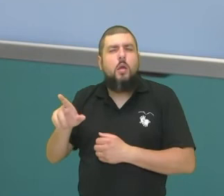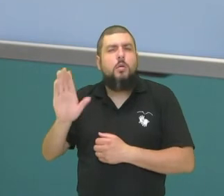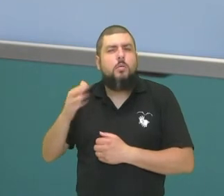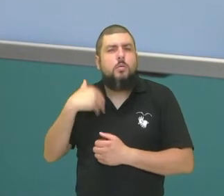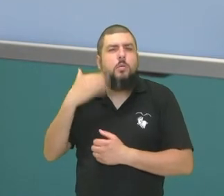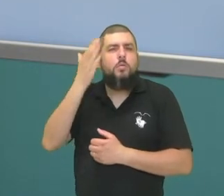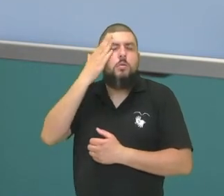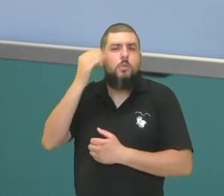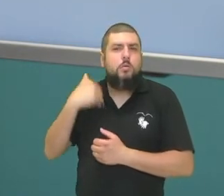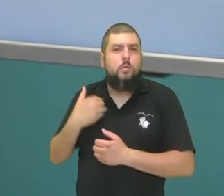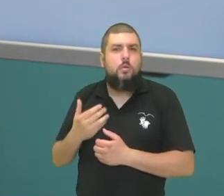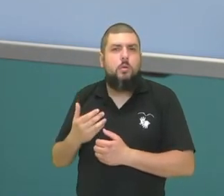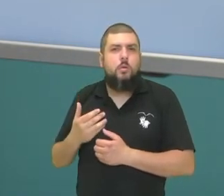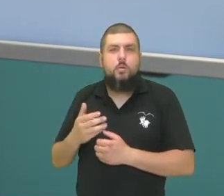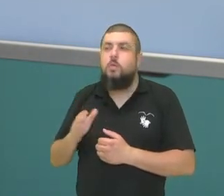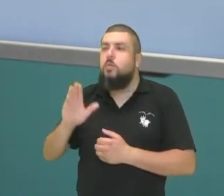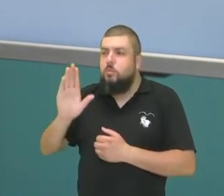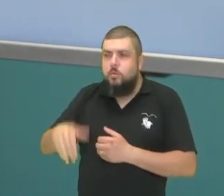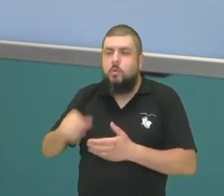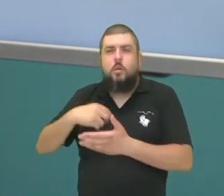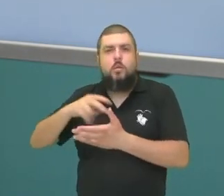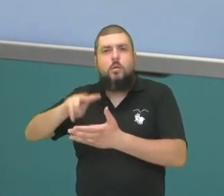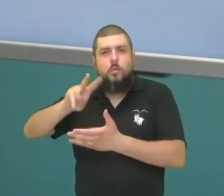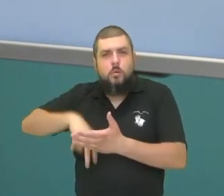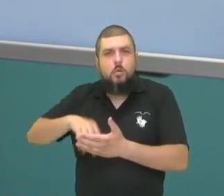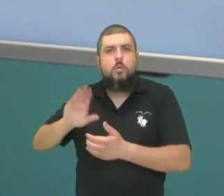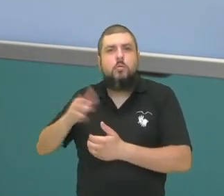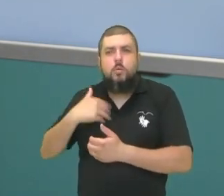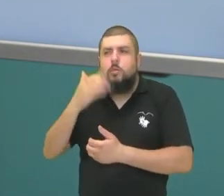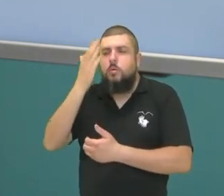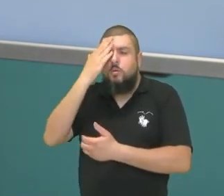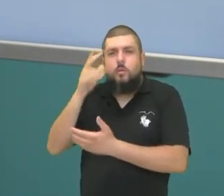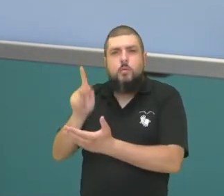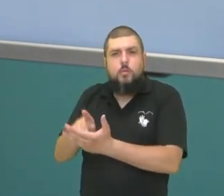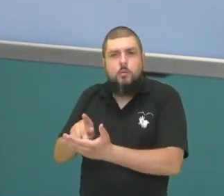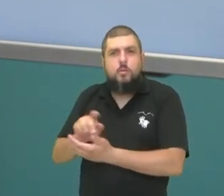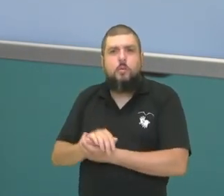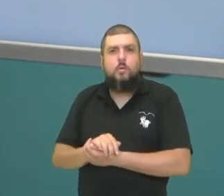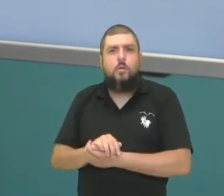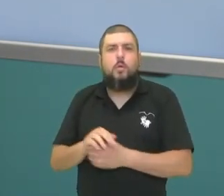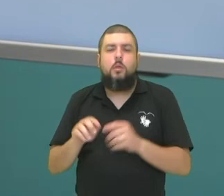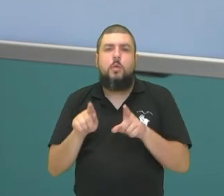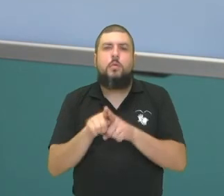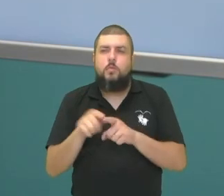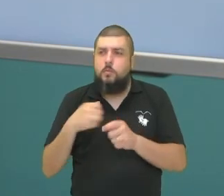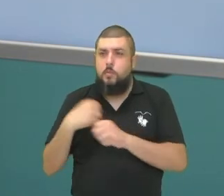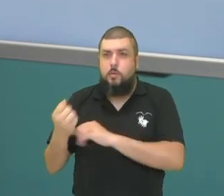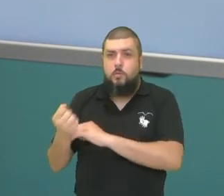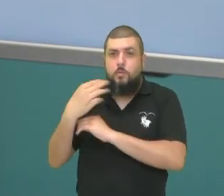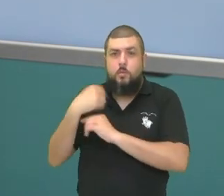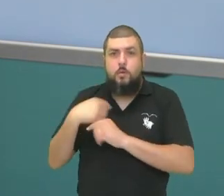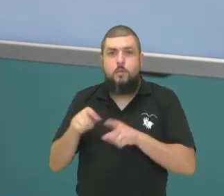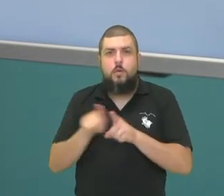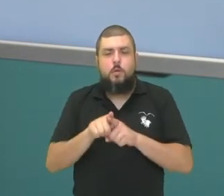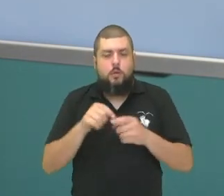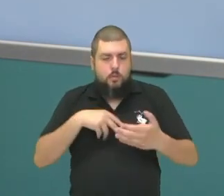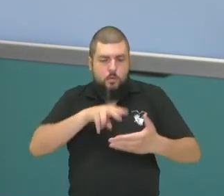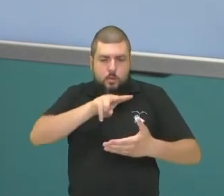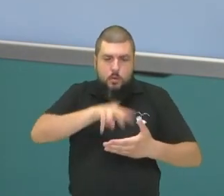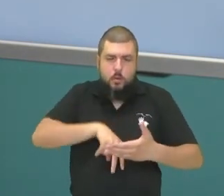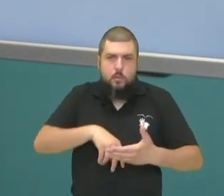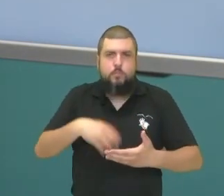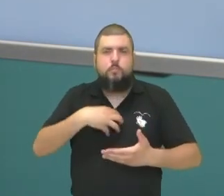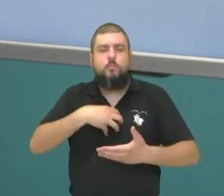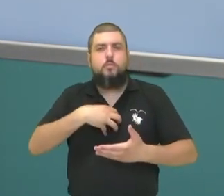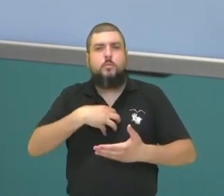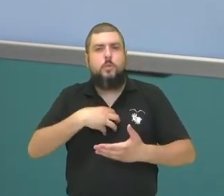maiores detalhes, já conferiu, já viu que era verdade e acaba também recebendo e tendo como sua verdade. Muitas